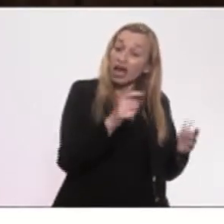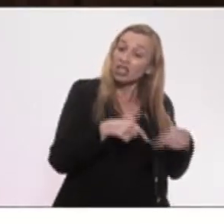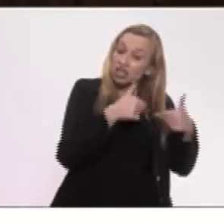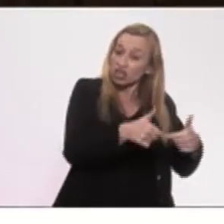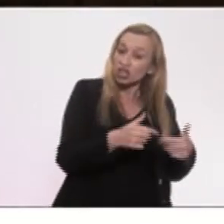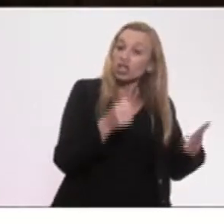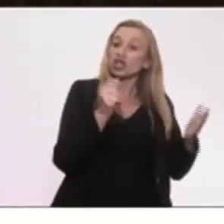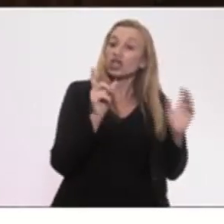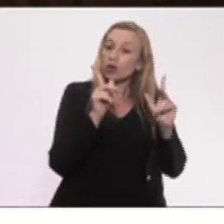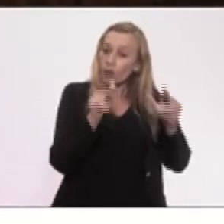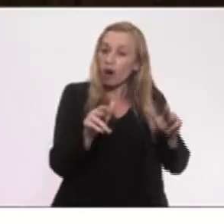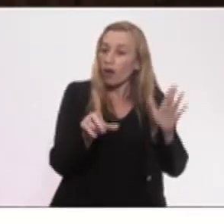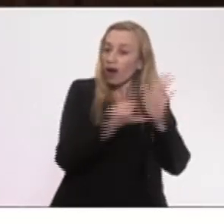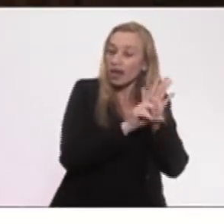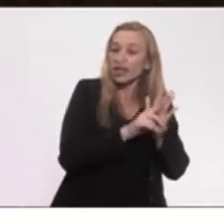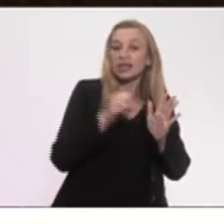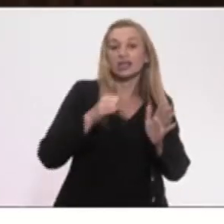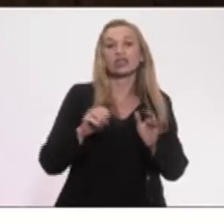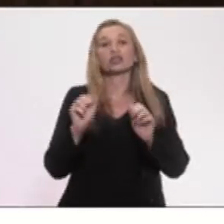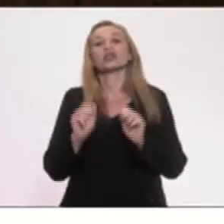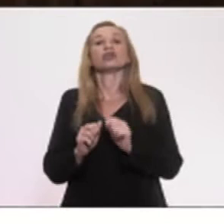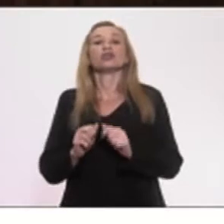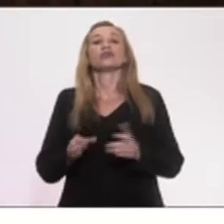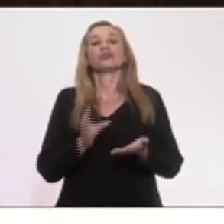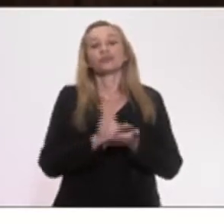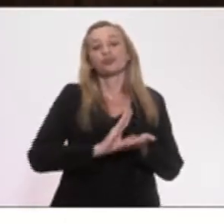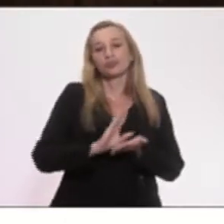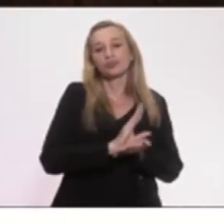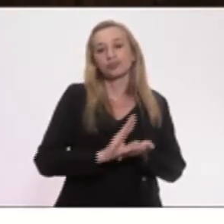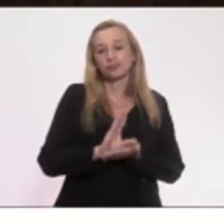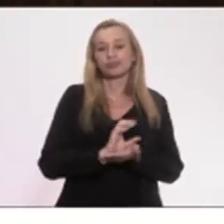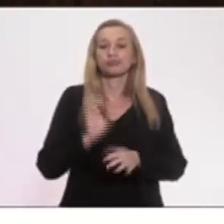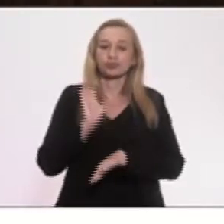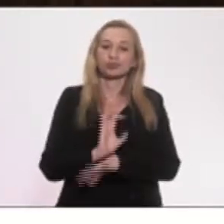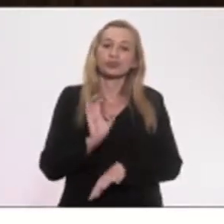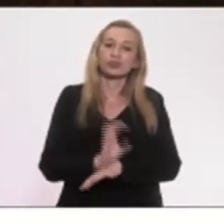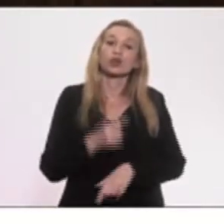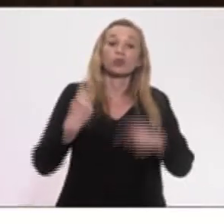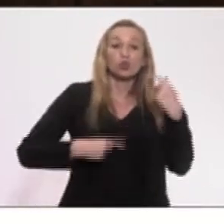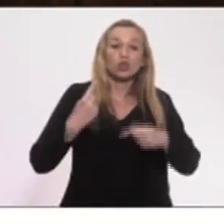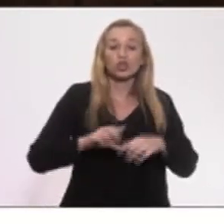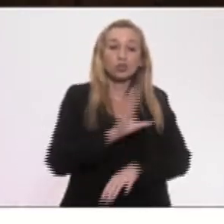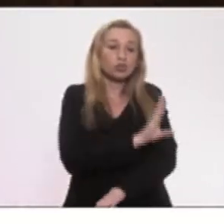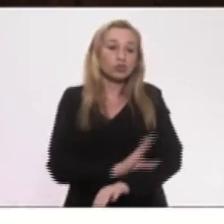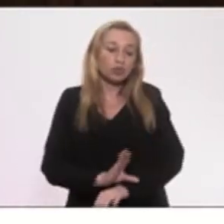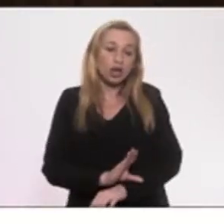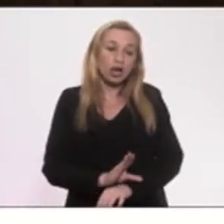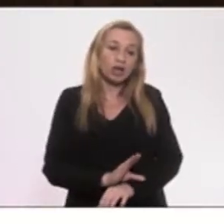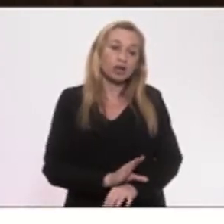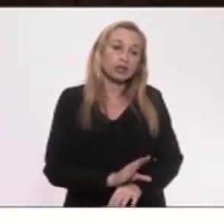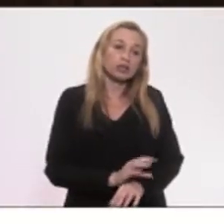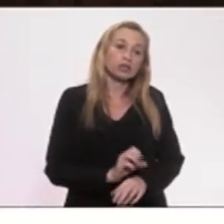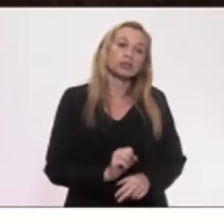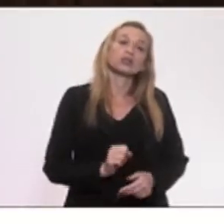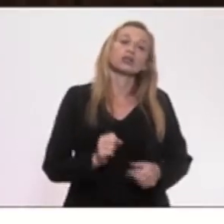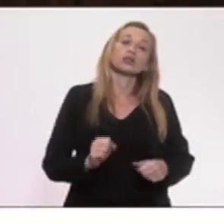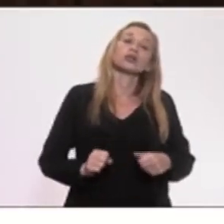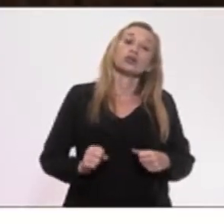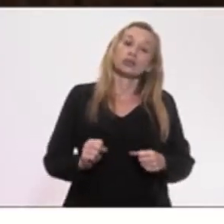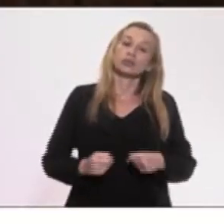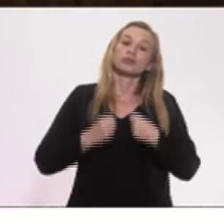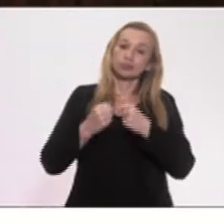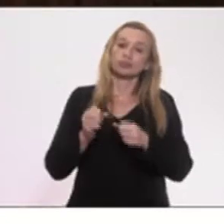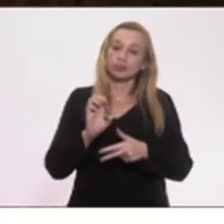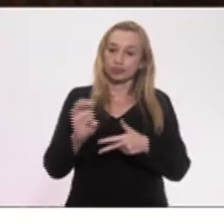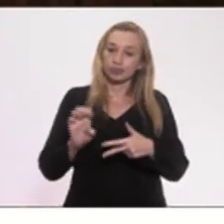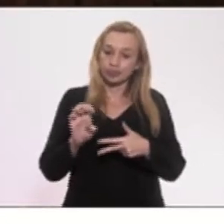ou seja o Conselho Estadual de Política Cultural, onde o Poder Executivo se investe do poder de designar representantes do